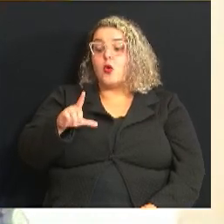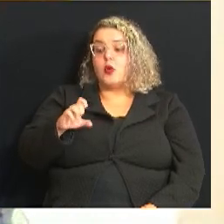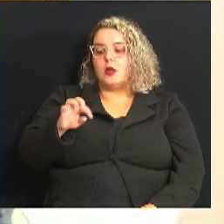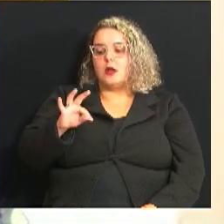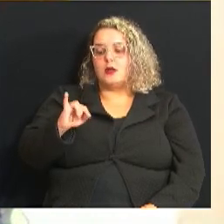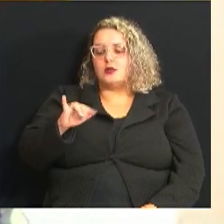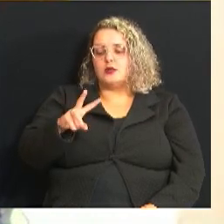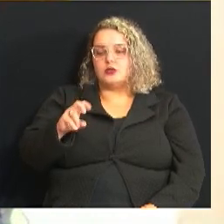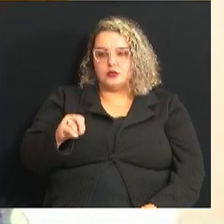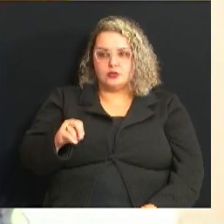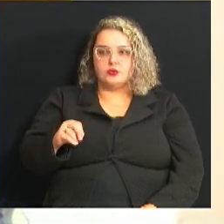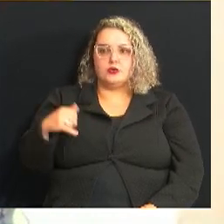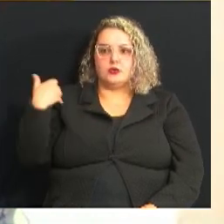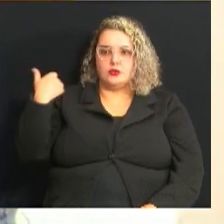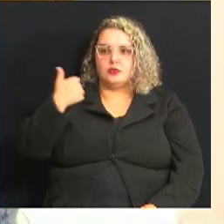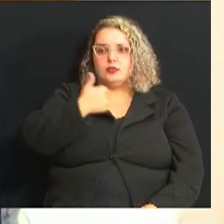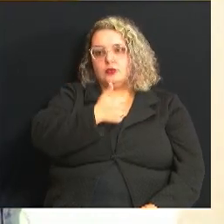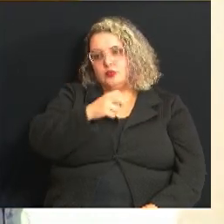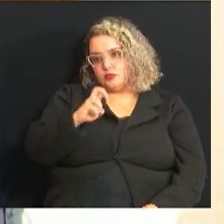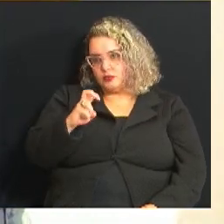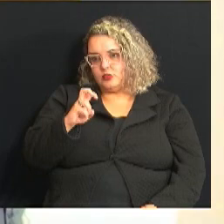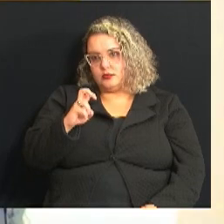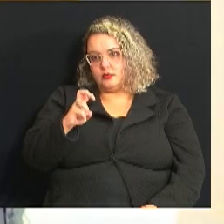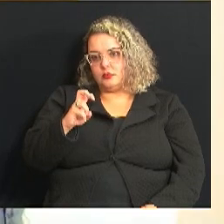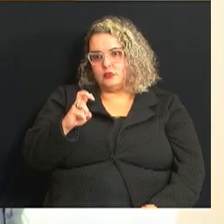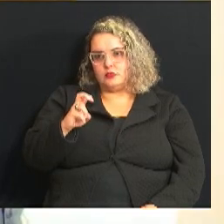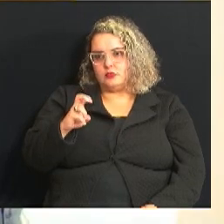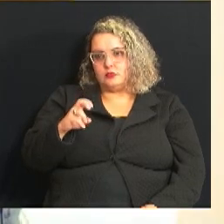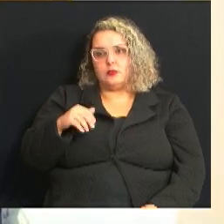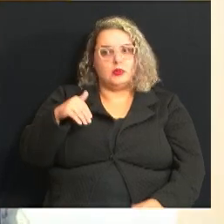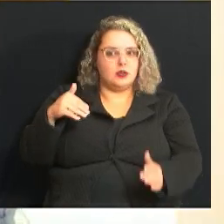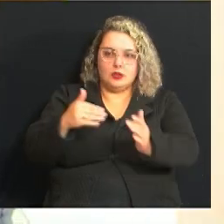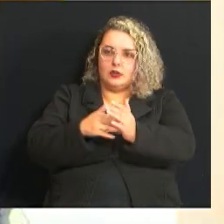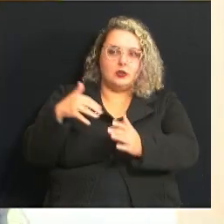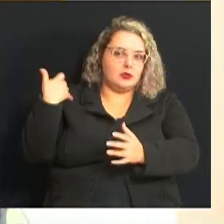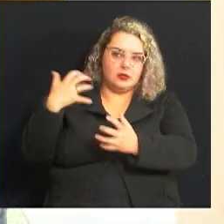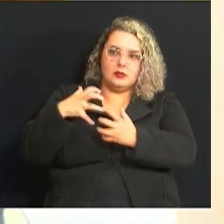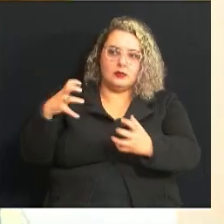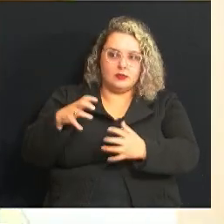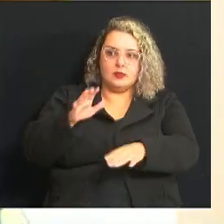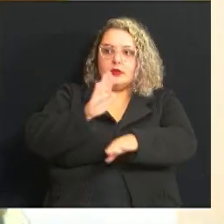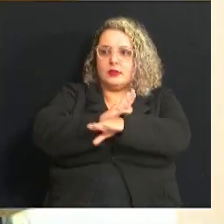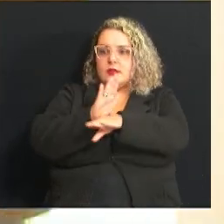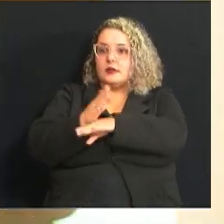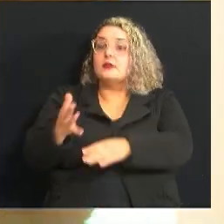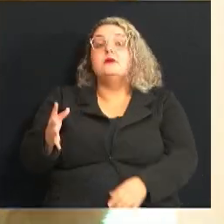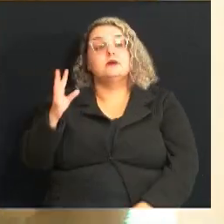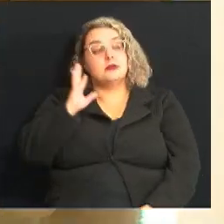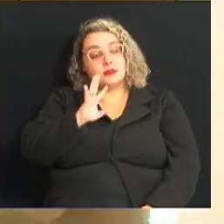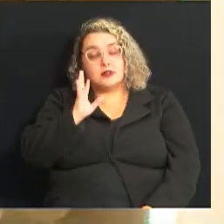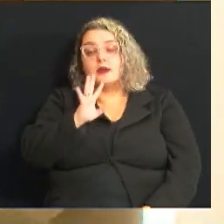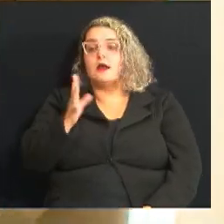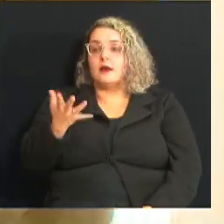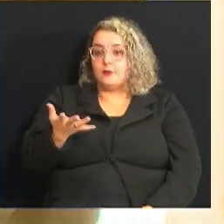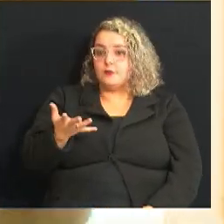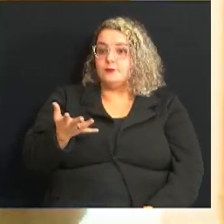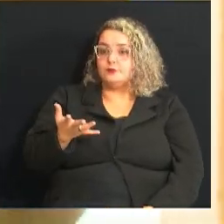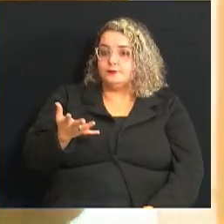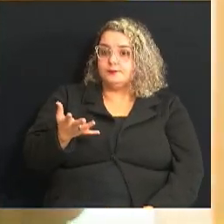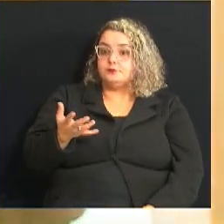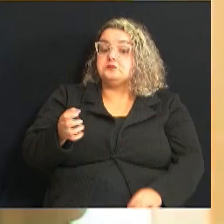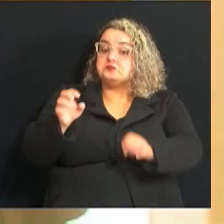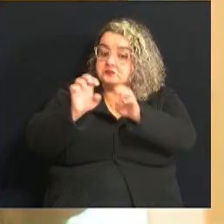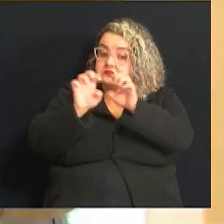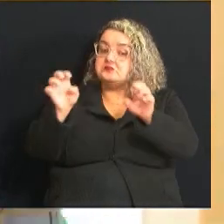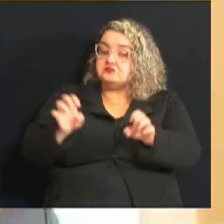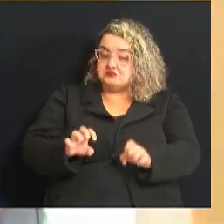dos 15 até os velhinhos para ajudar. Bom, que legal. Então, realmente, não é uma